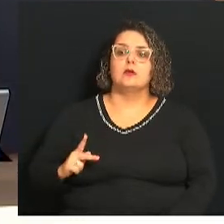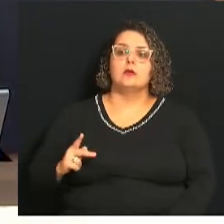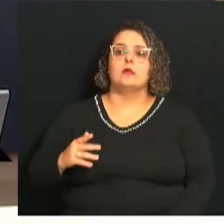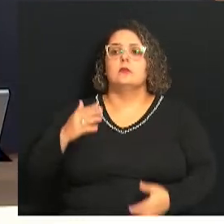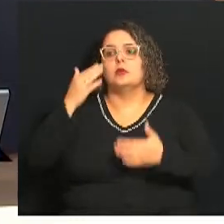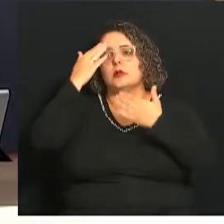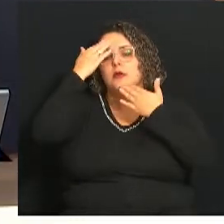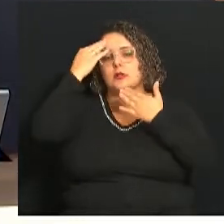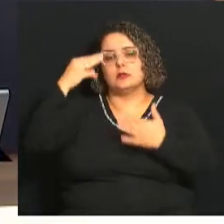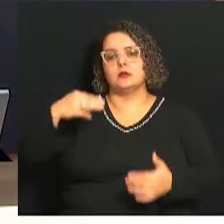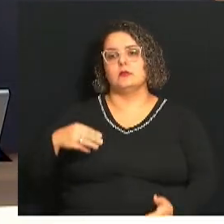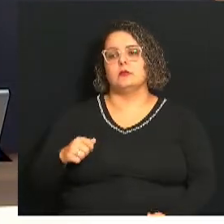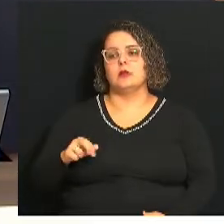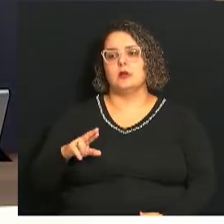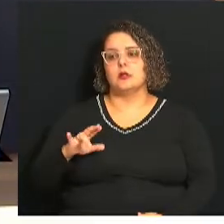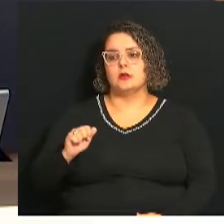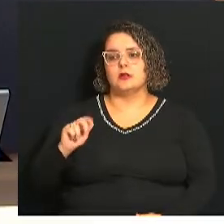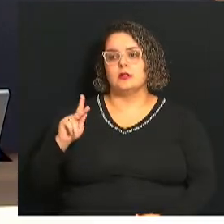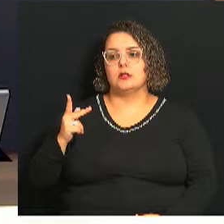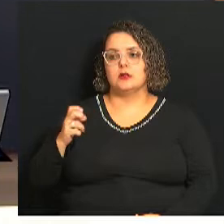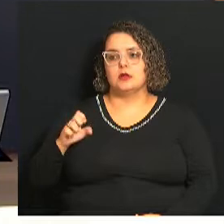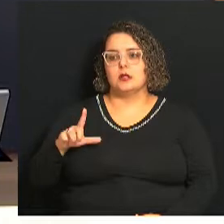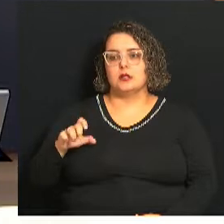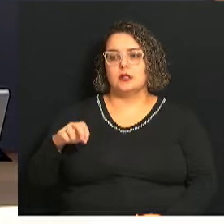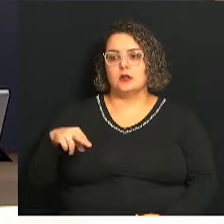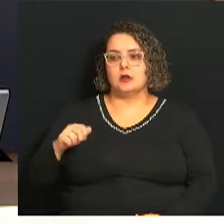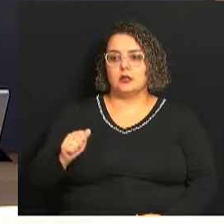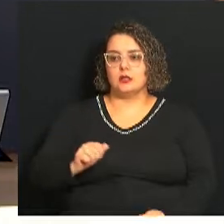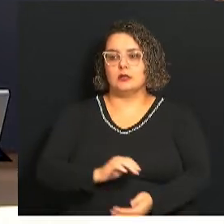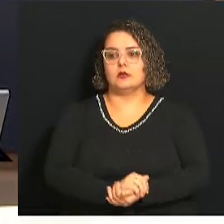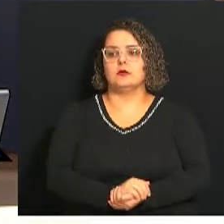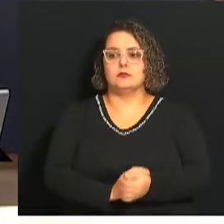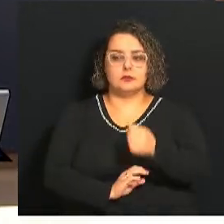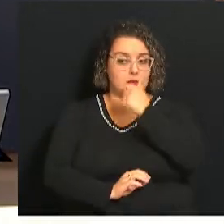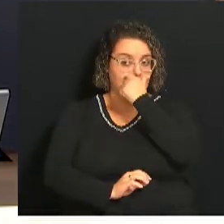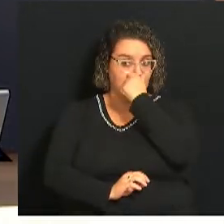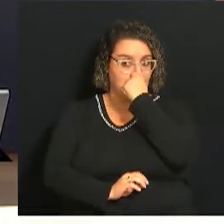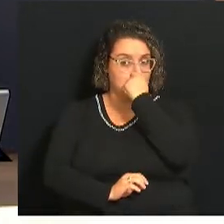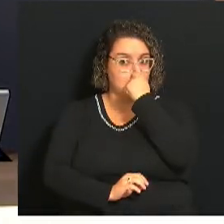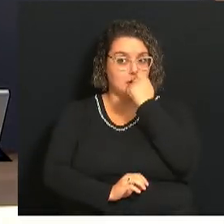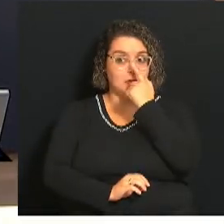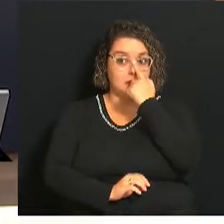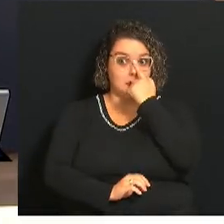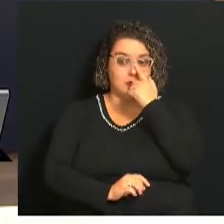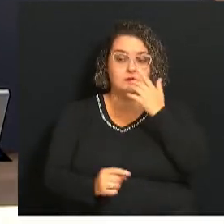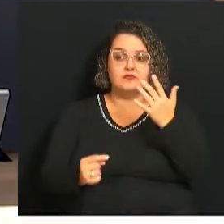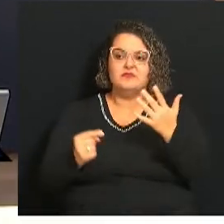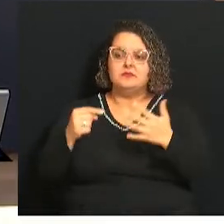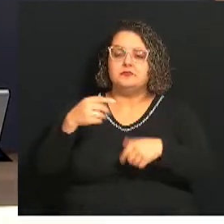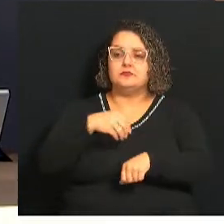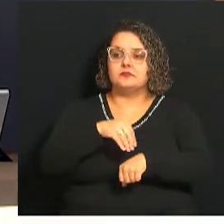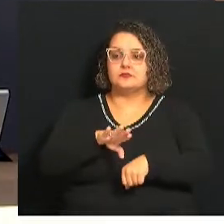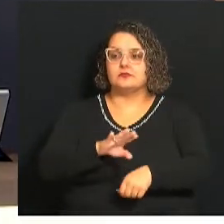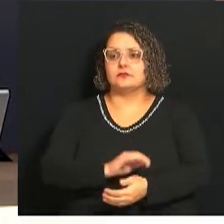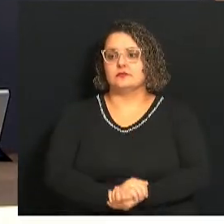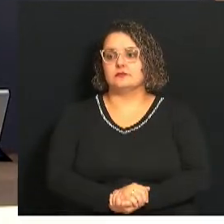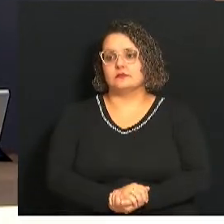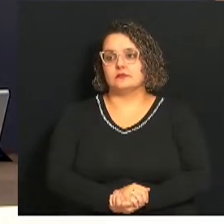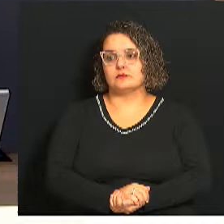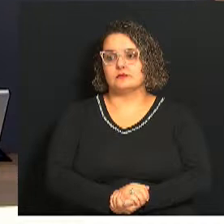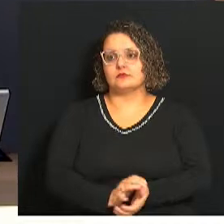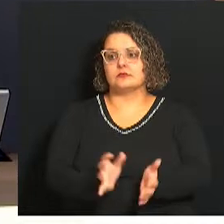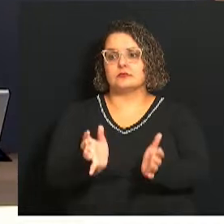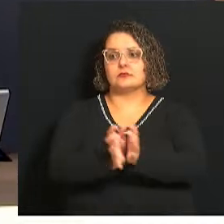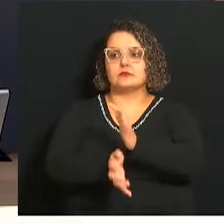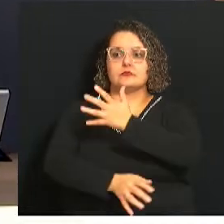Helena. E ela estava dizendo que tem questionamentos a encaminhar aí através da Comissão de